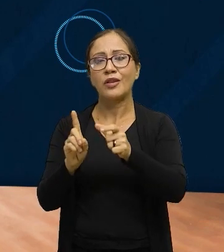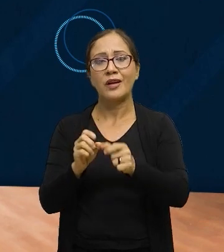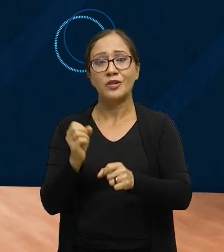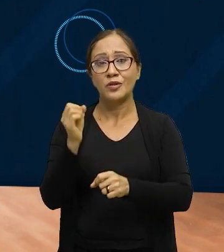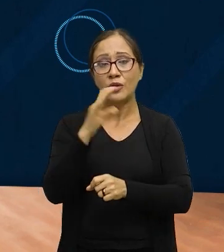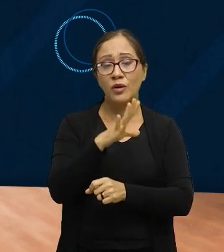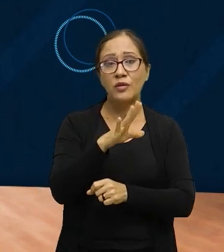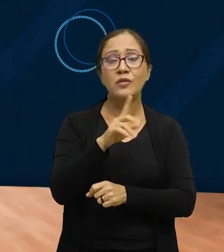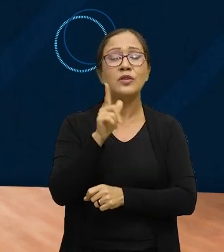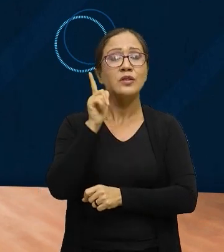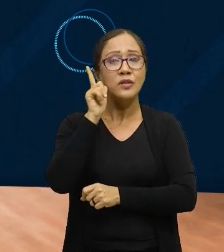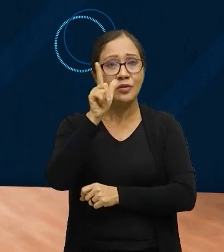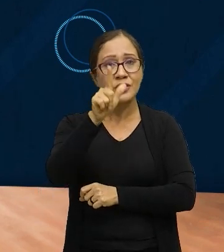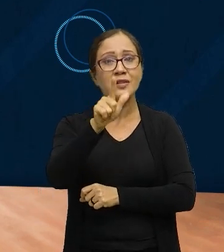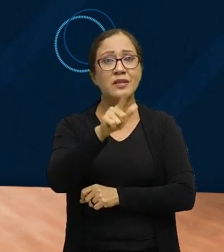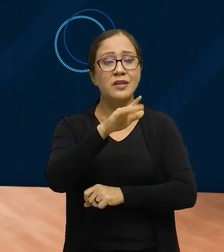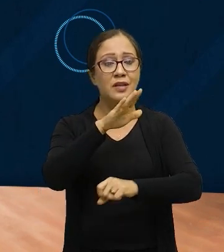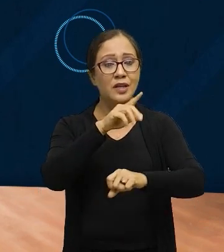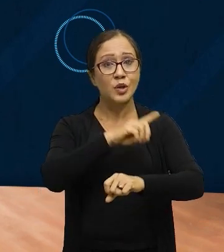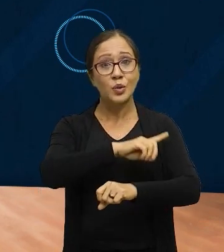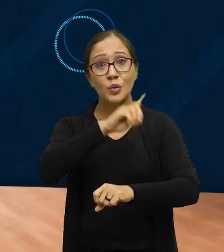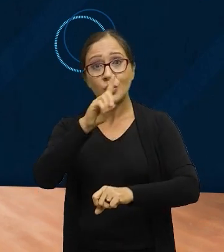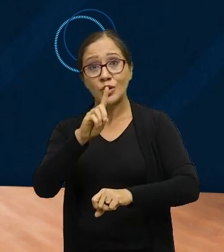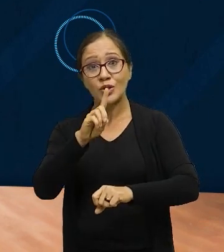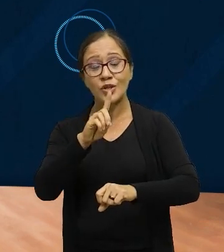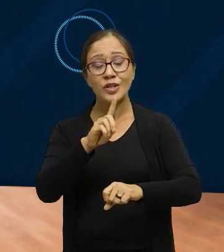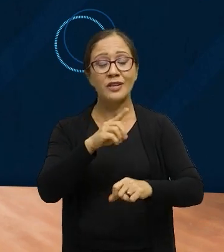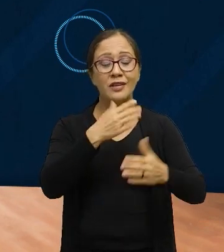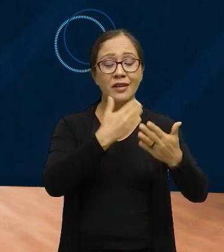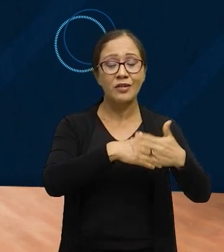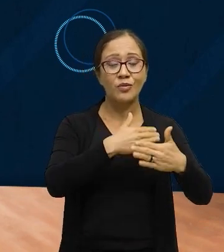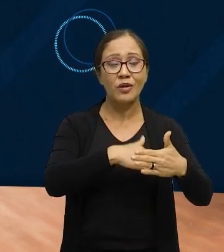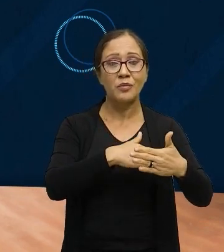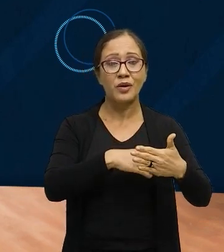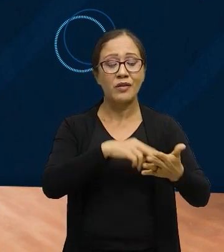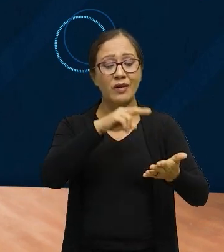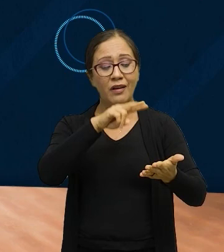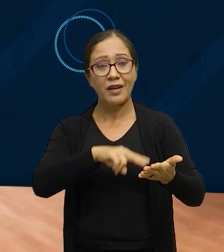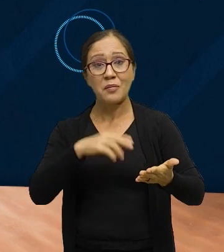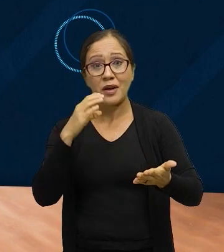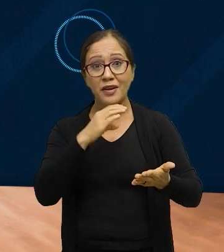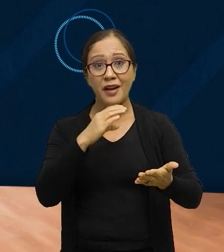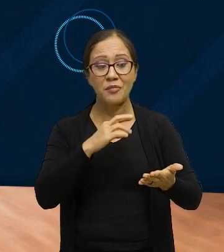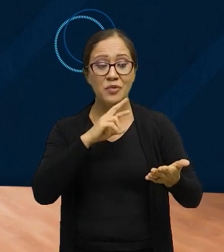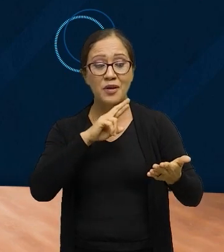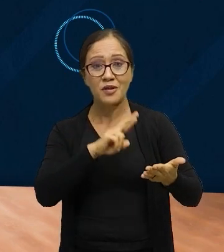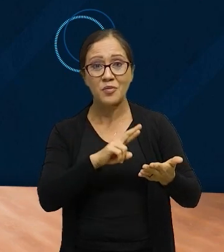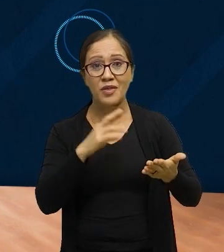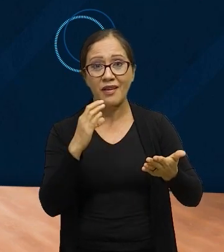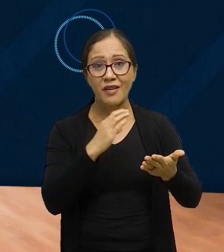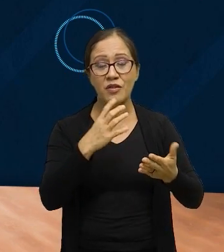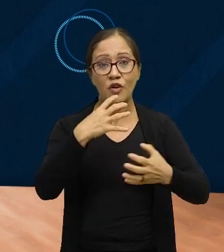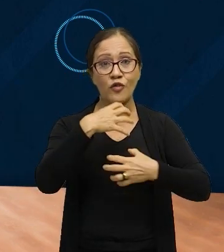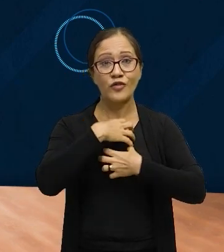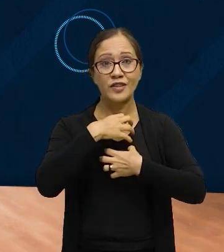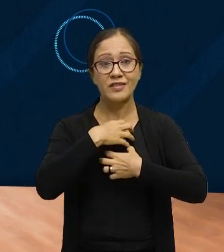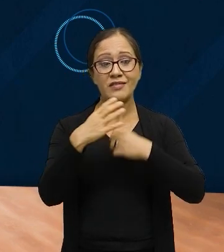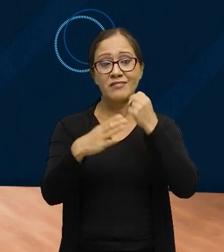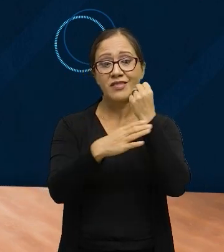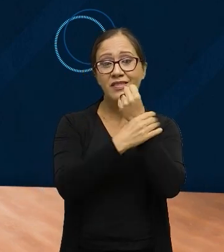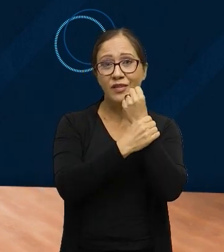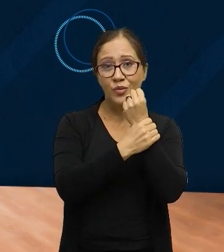no dia da sua prova uma maneira mais rápida para responder, porque você vai se sentir